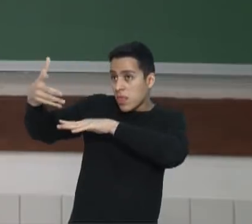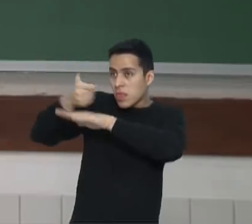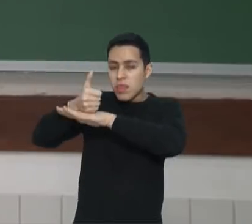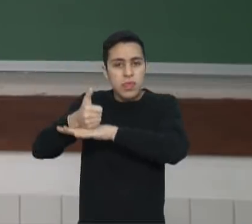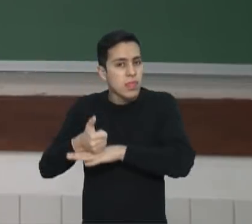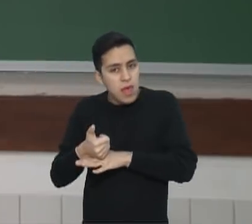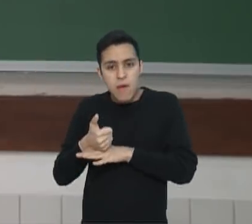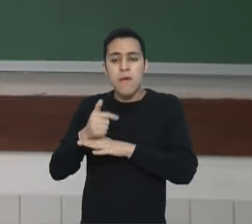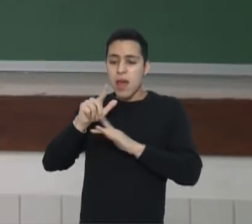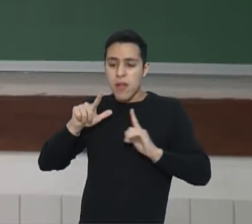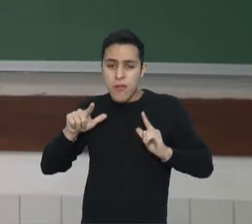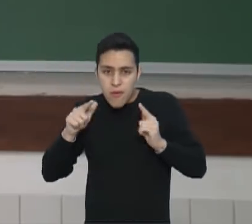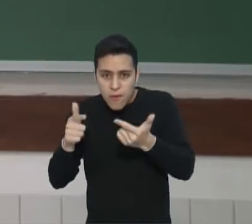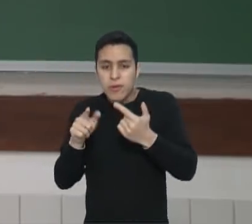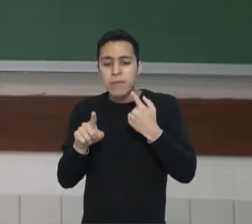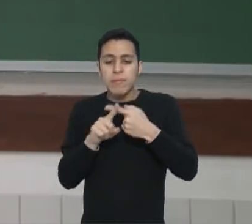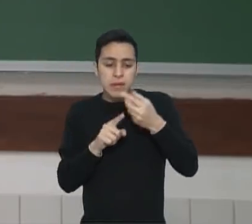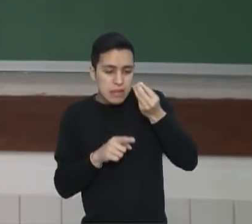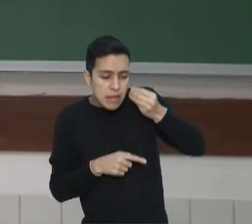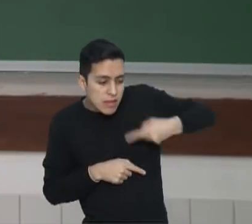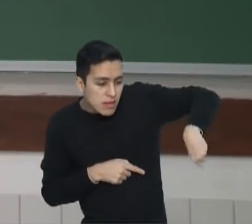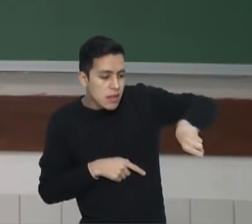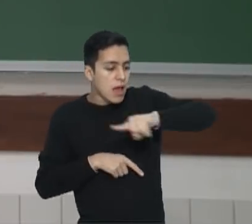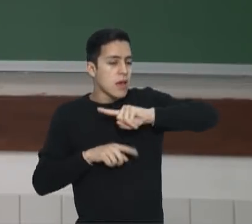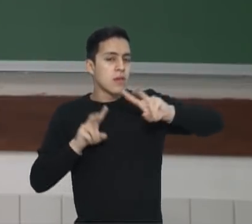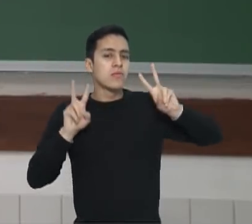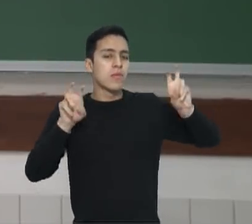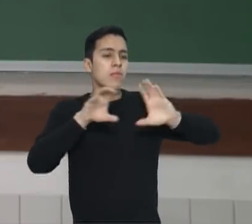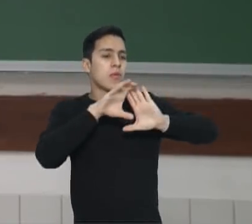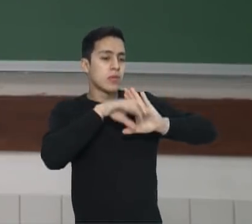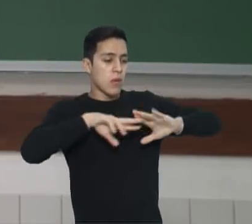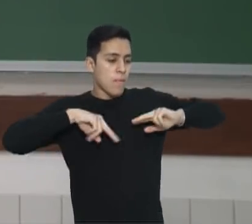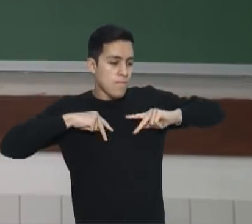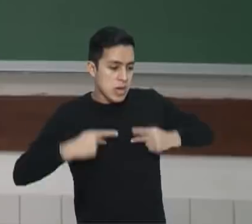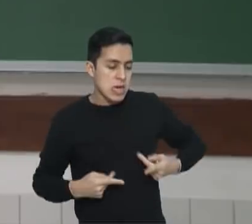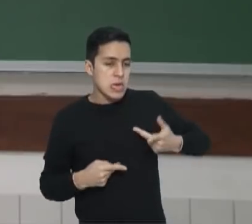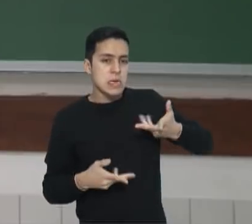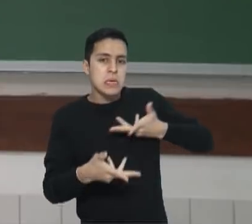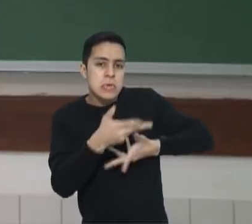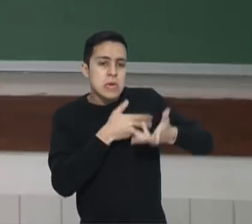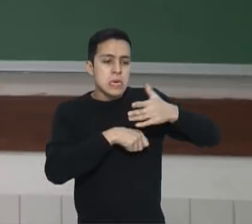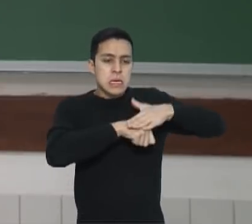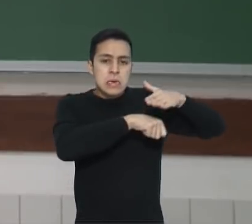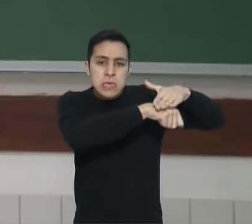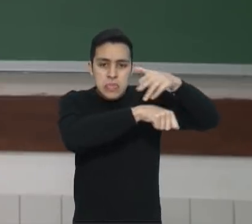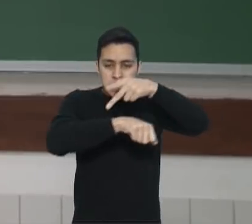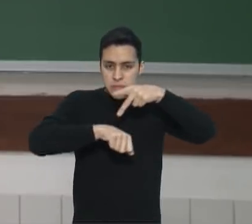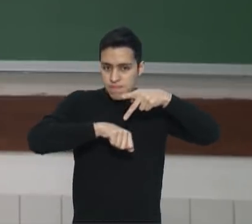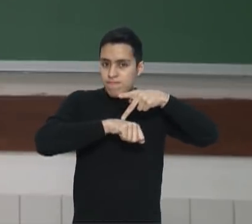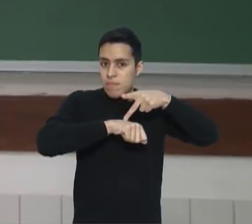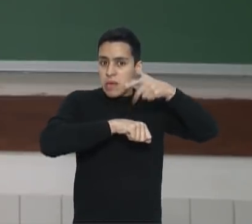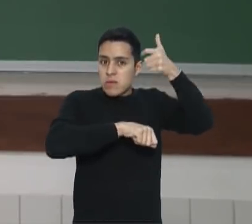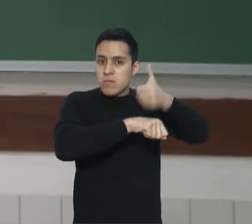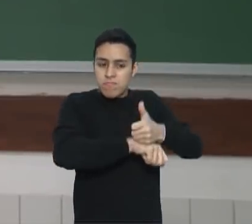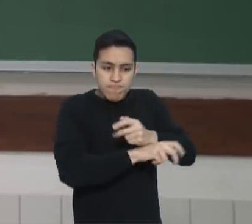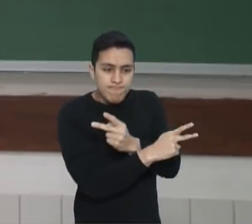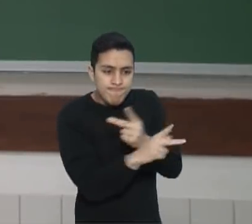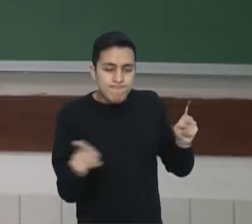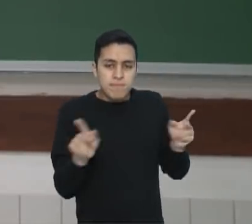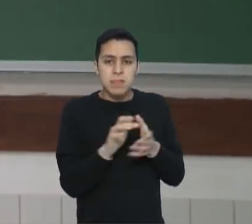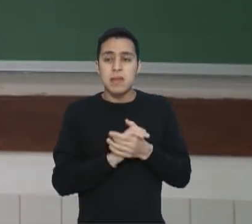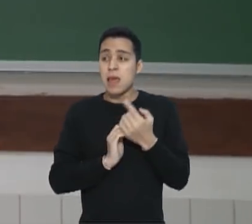foi uma luta pelo sentido humano da soberania, pelo sentido humano da autodeterminação dos povos. Esse